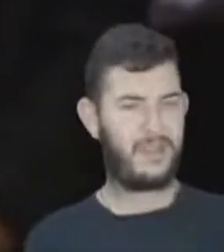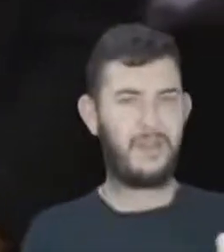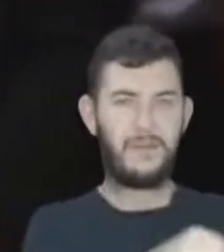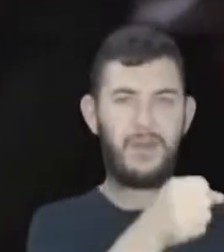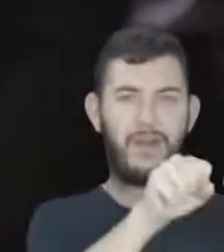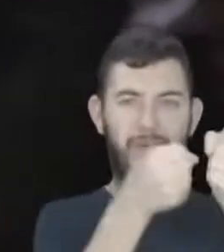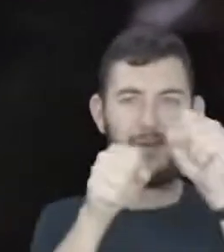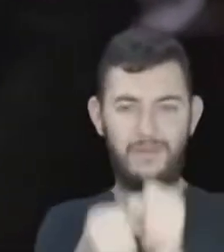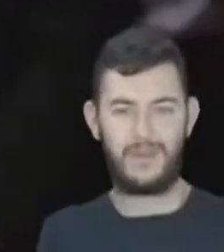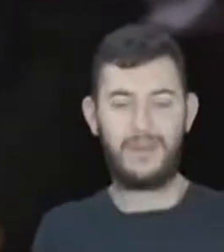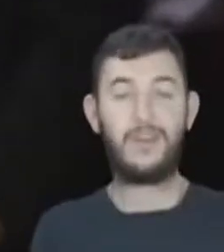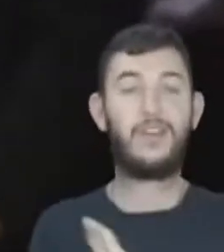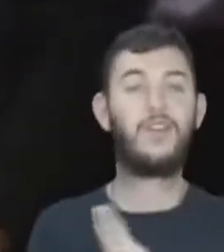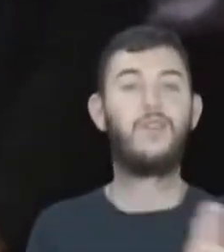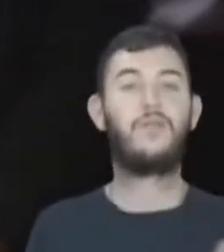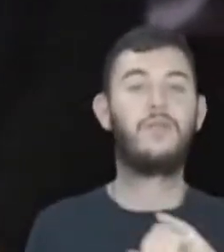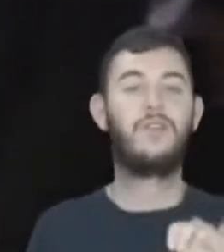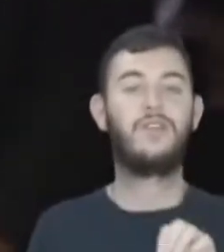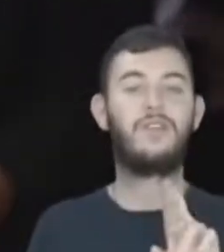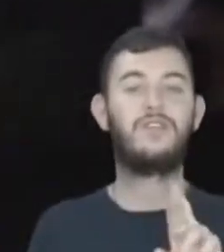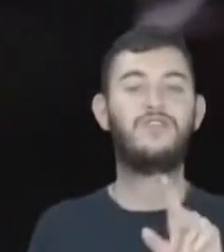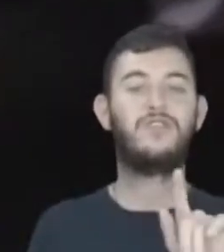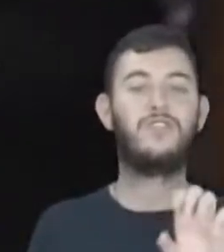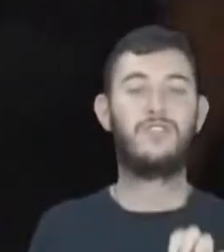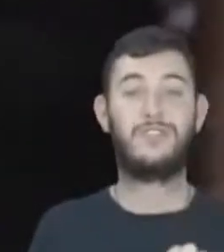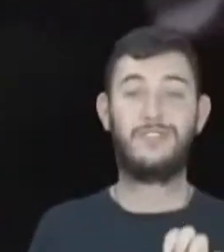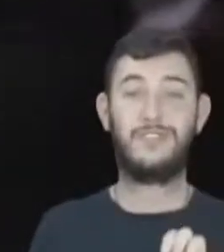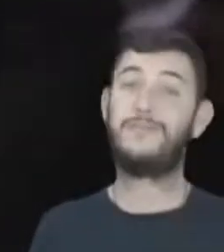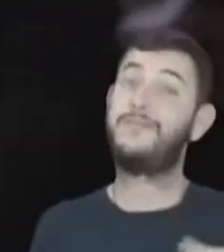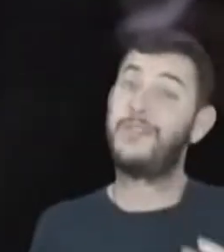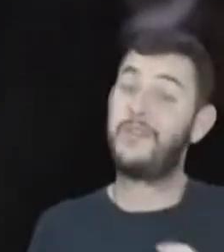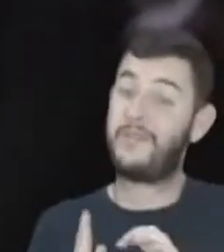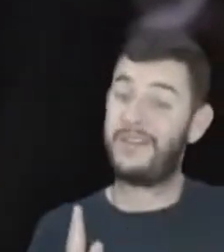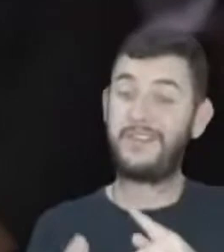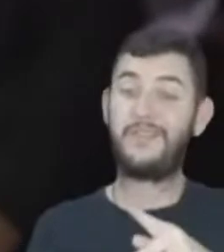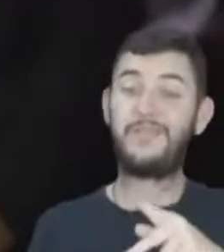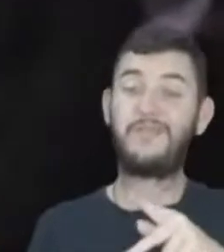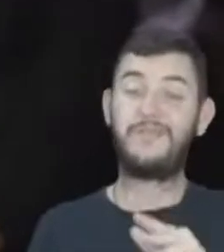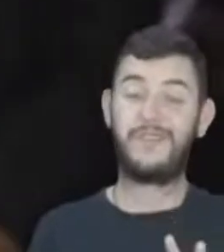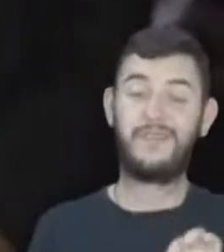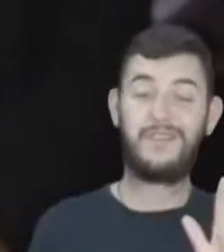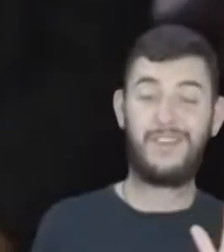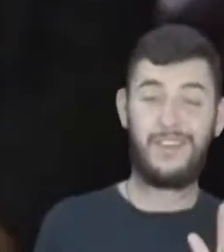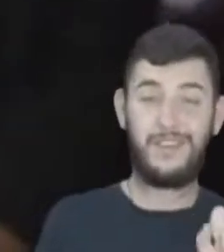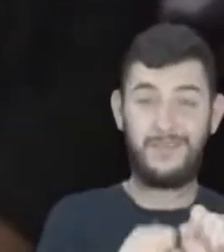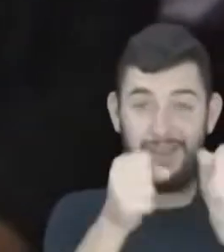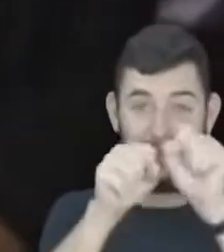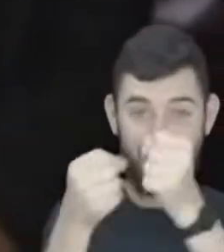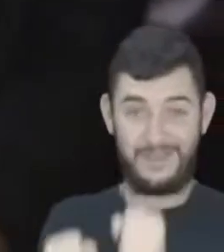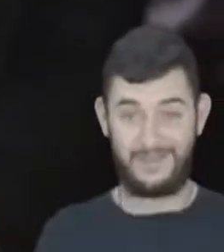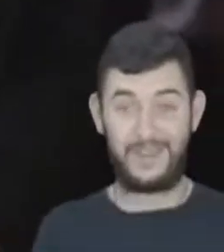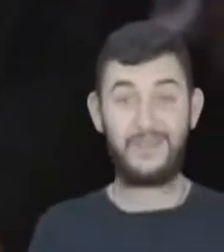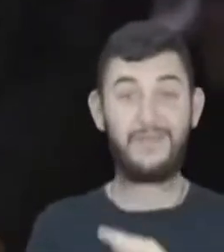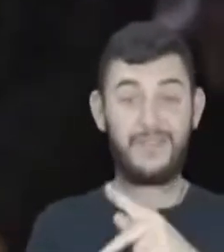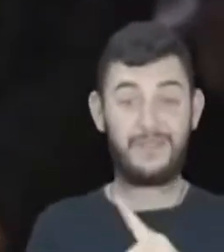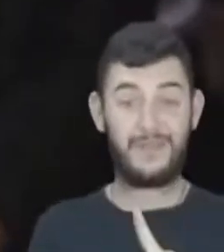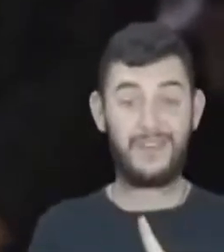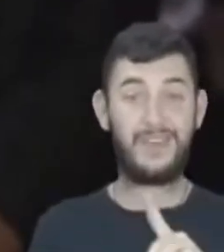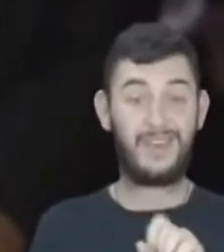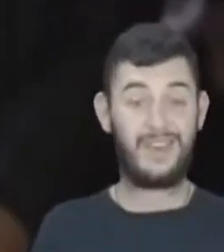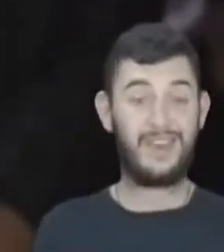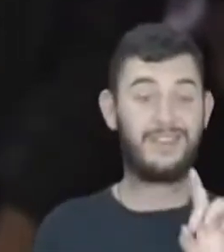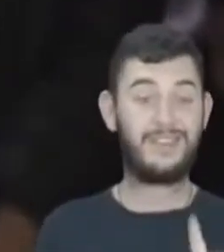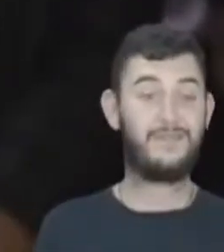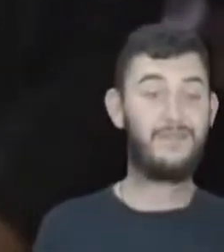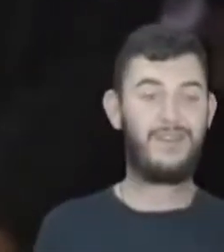O PFL acabou. Agora quem acabou foi o PSDB. E o PT continua